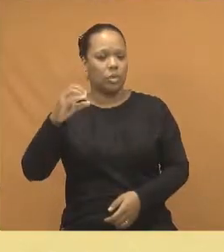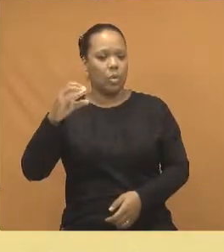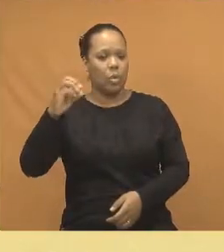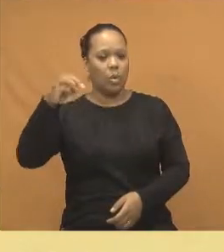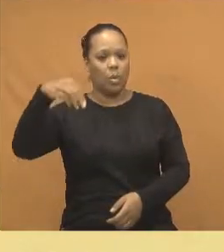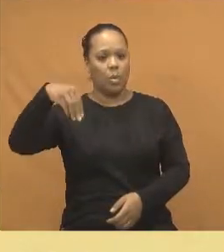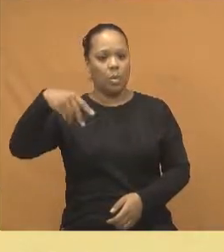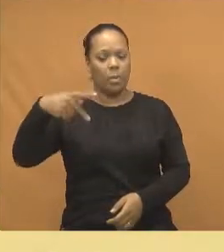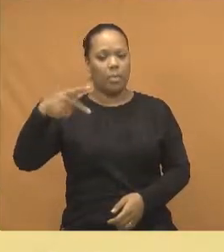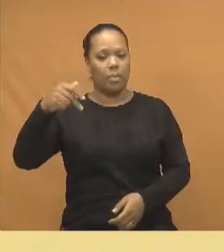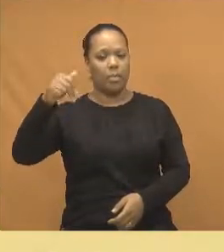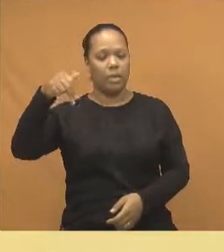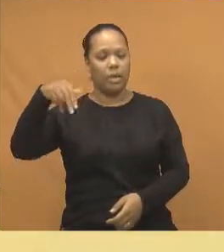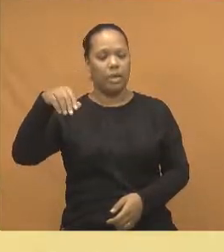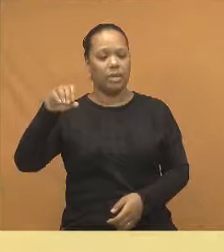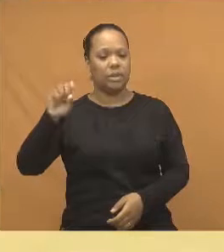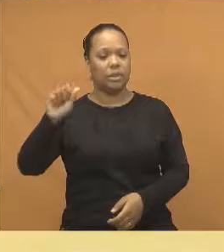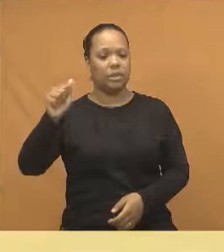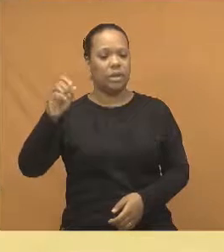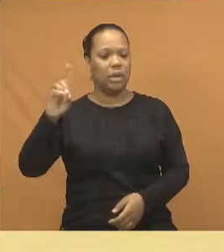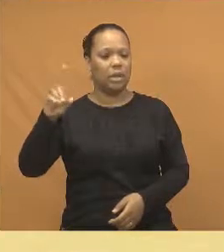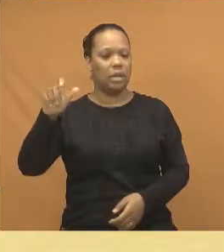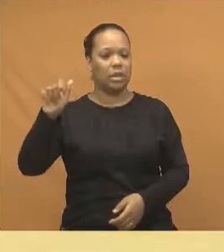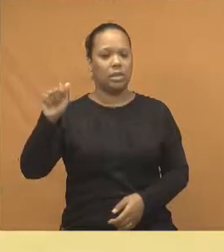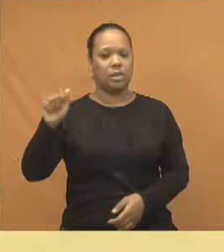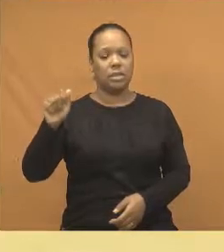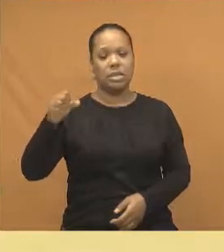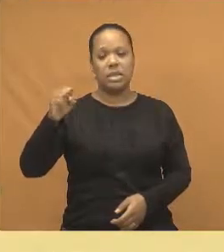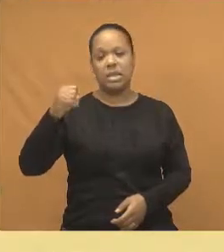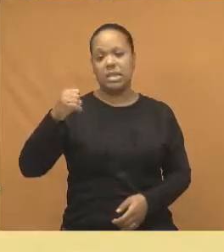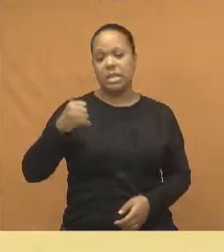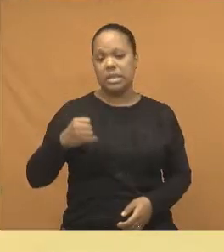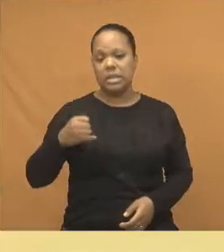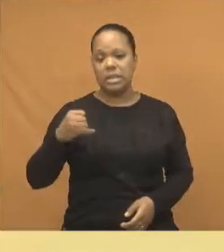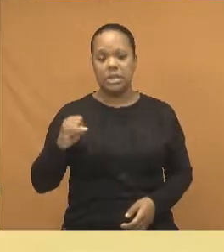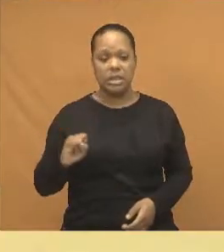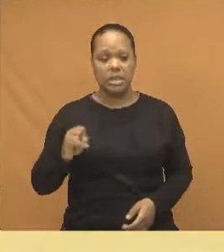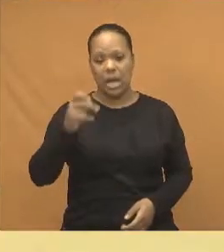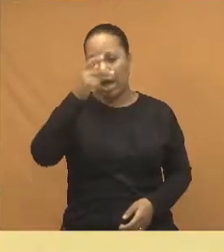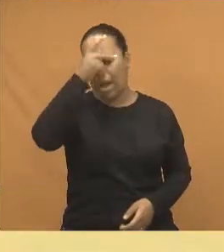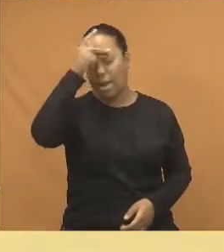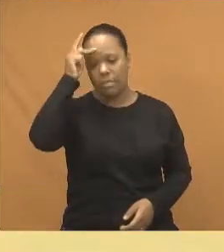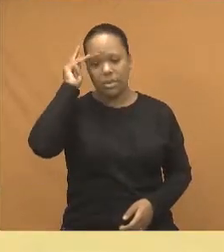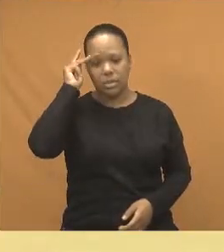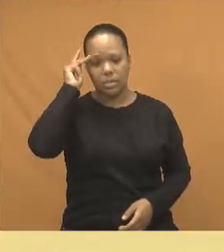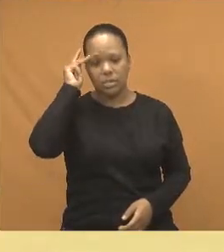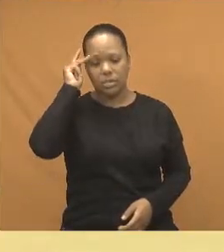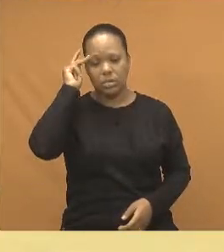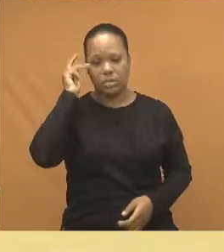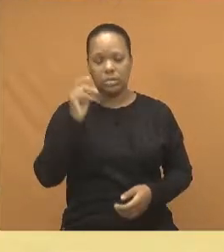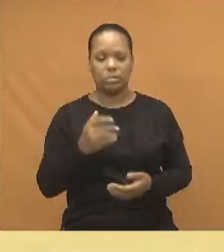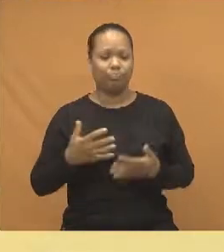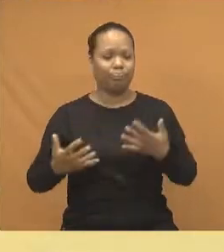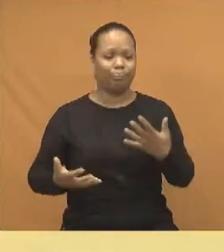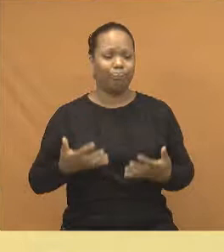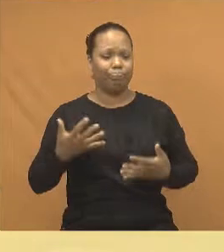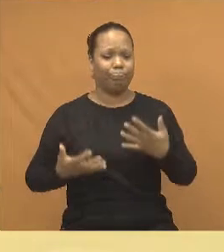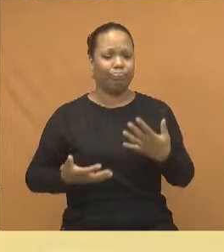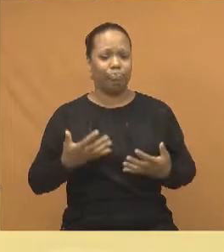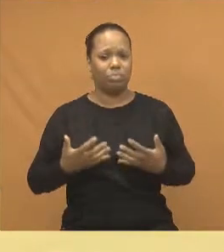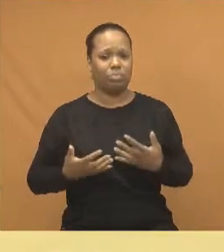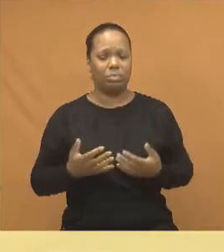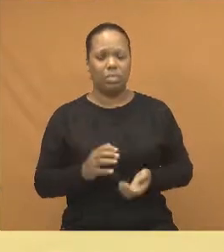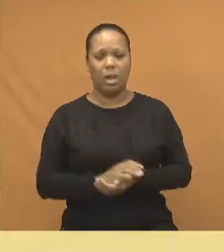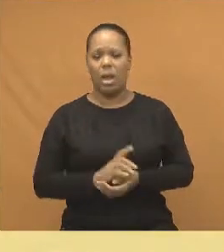agradeço até o apoio de colocar, mas se a pessoa está em estado de descompensada, não precisa